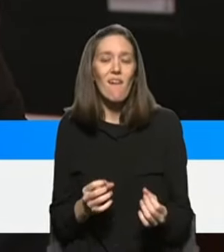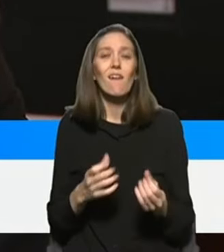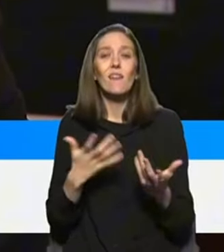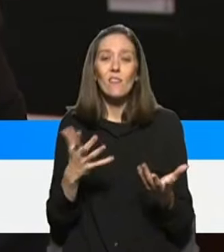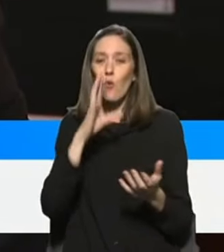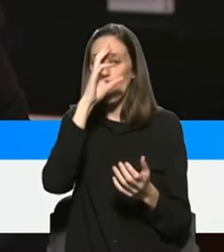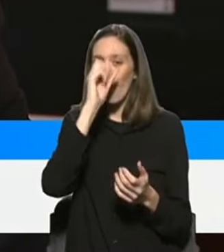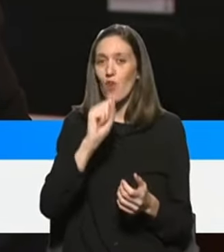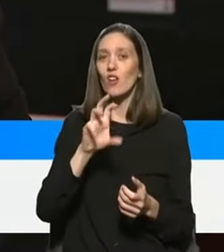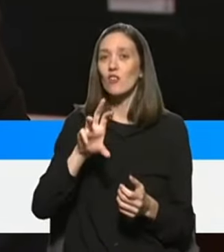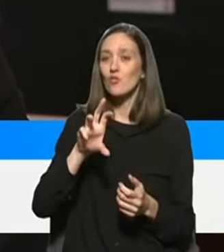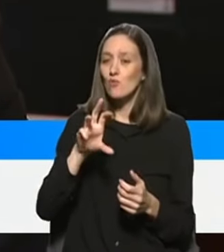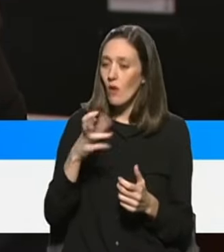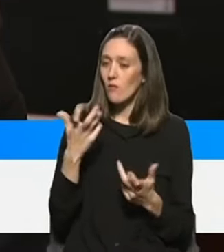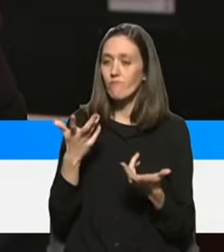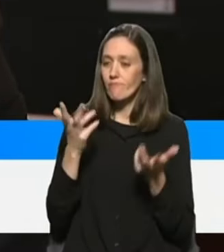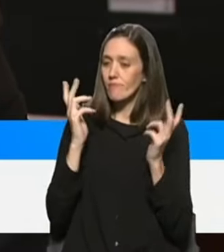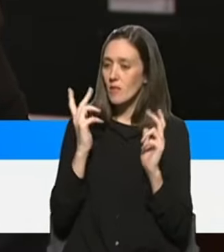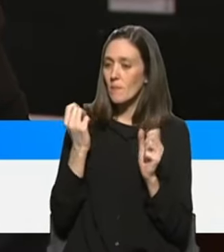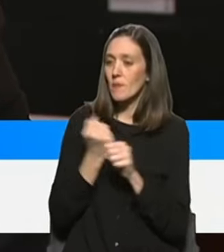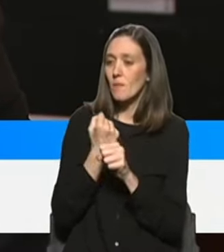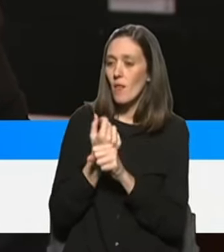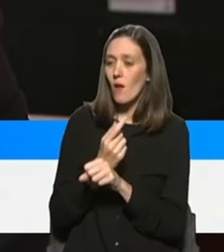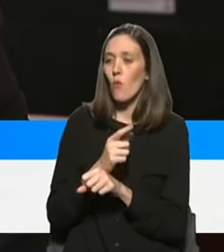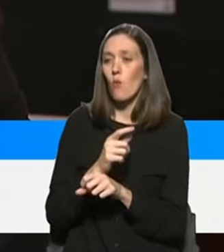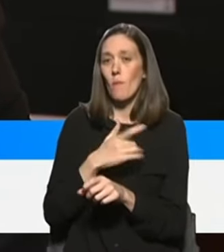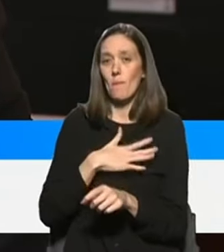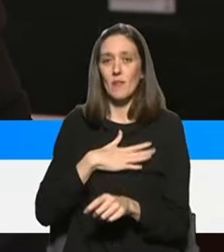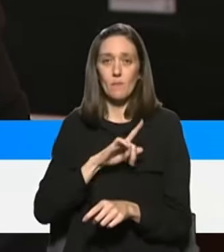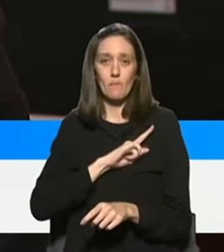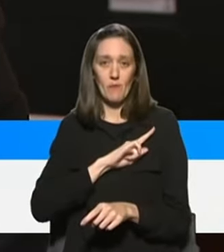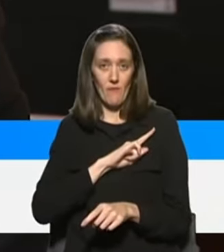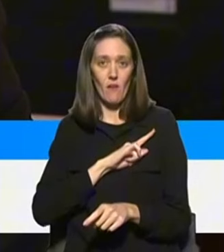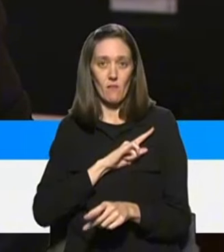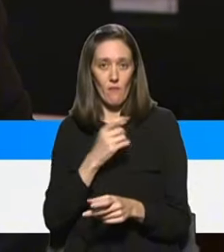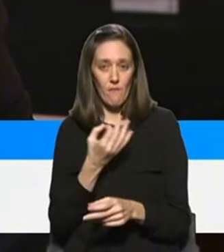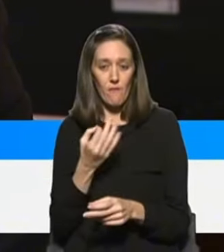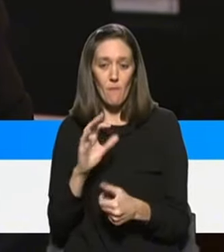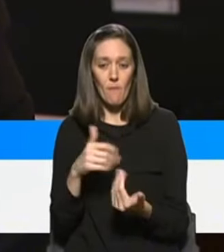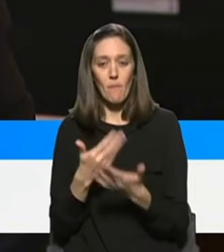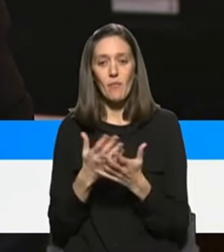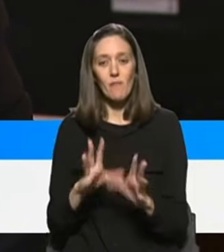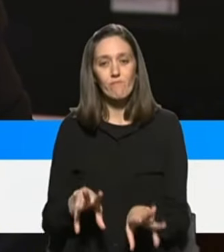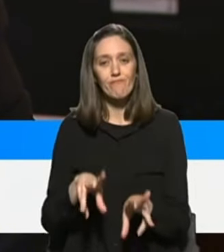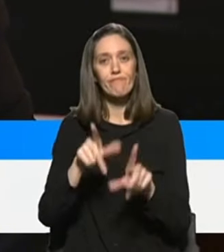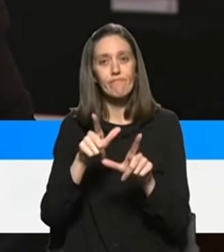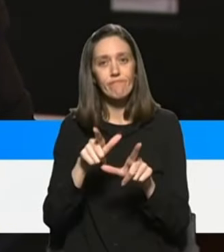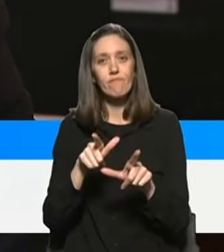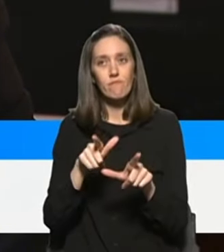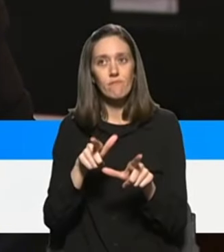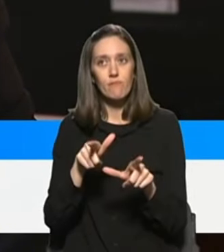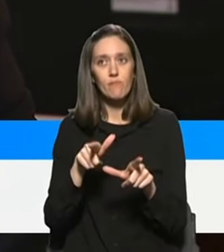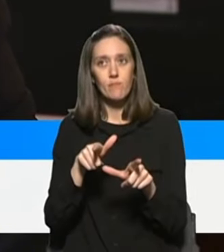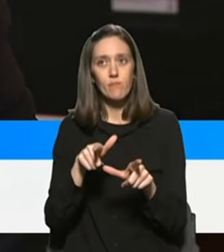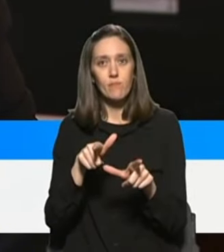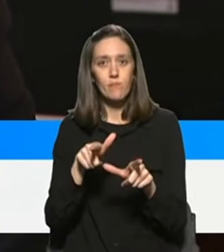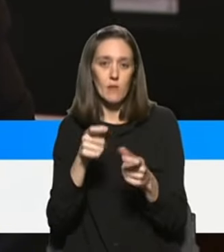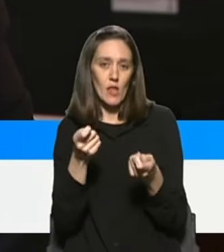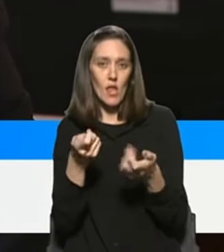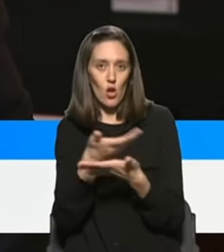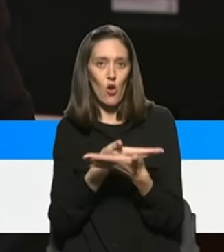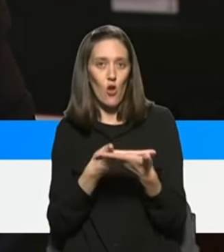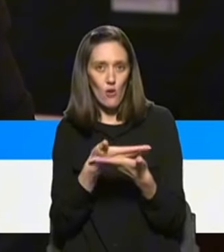Regional está muito disponível para trabalhar com os privados no sentido de desenvolver toda esta parte da